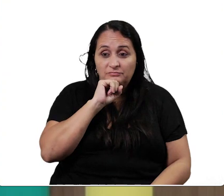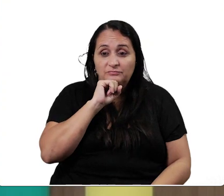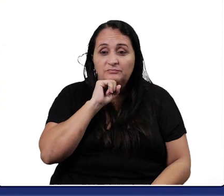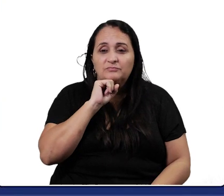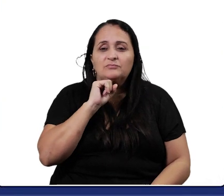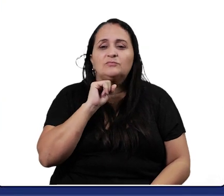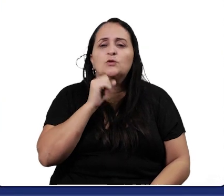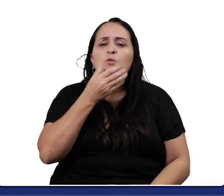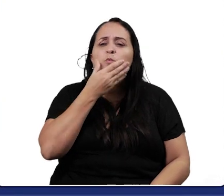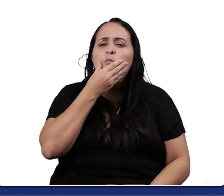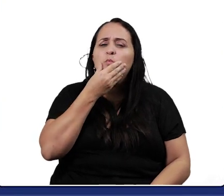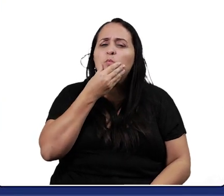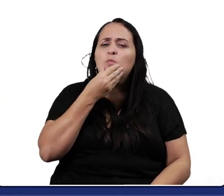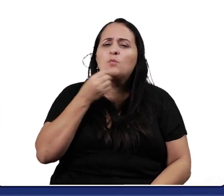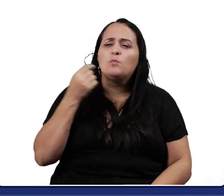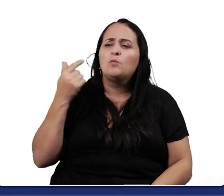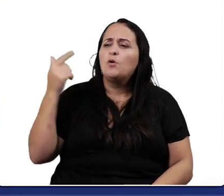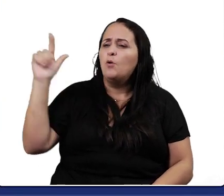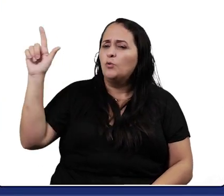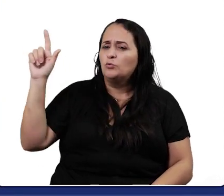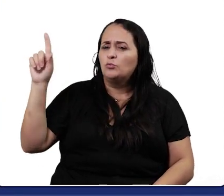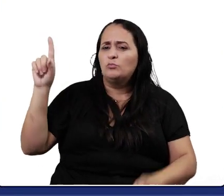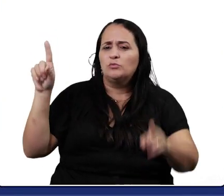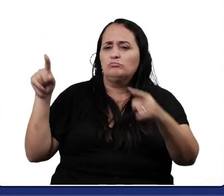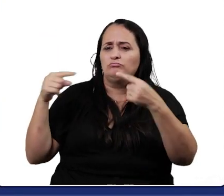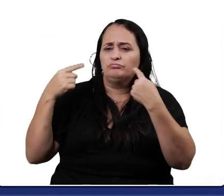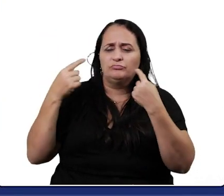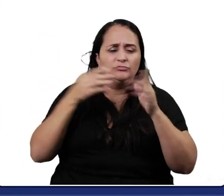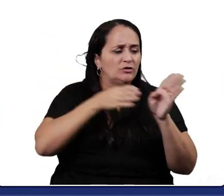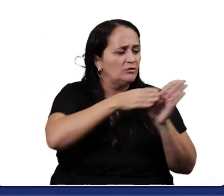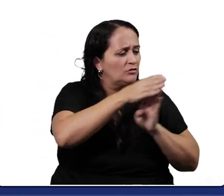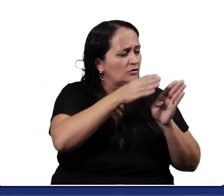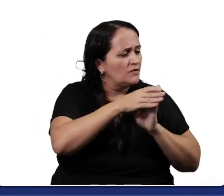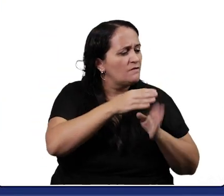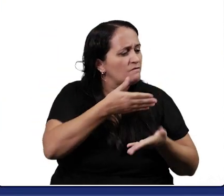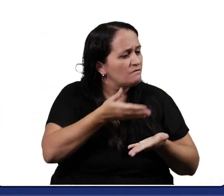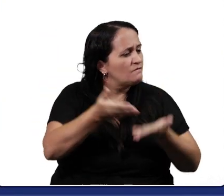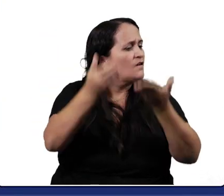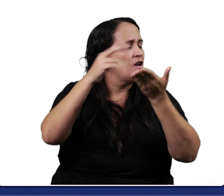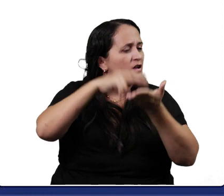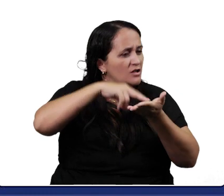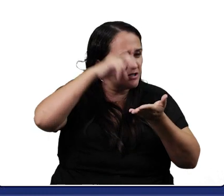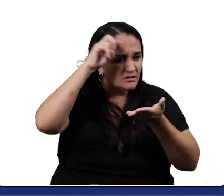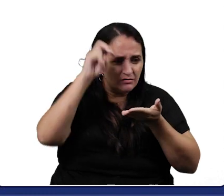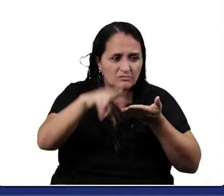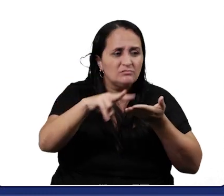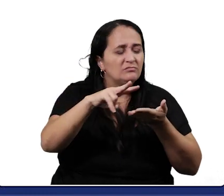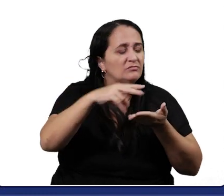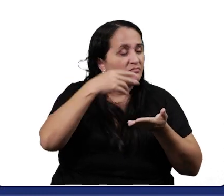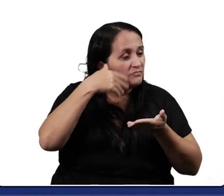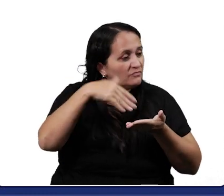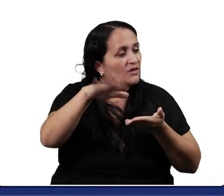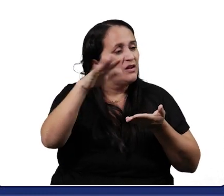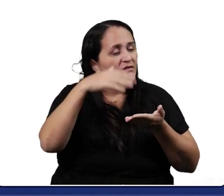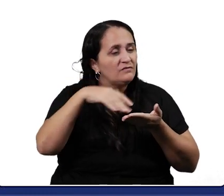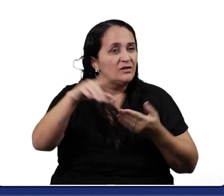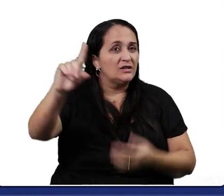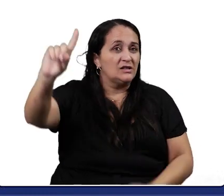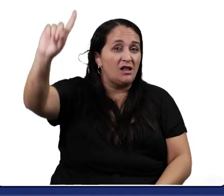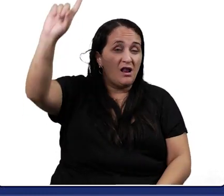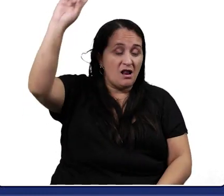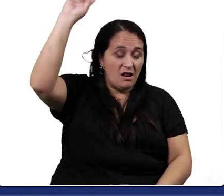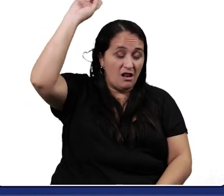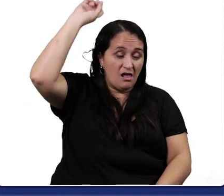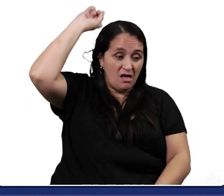ela. O rival o aconselhou a saltar mais de